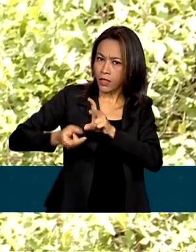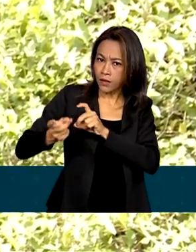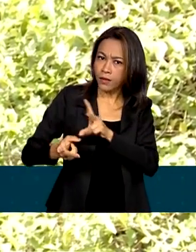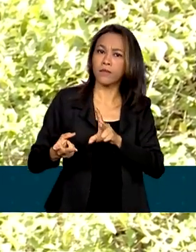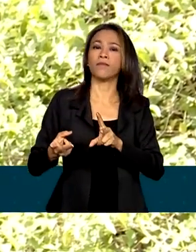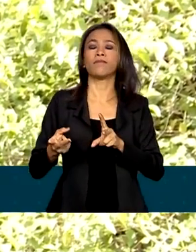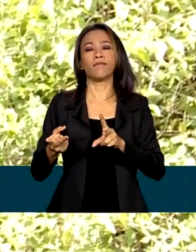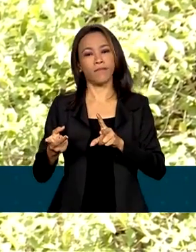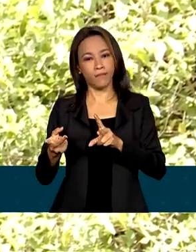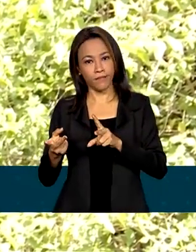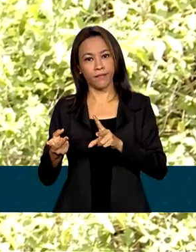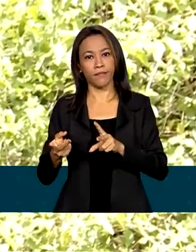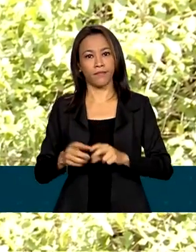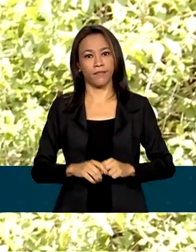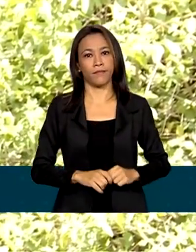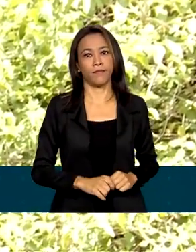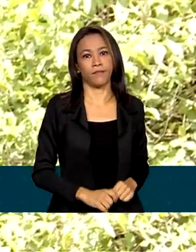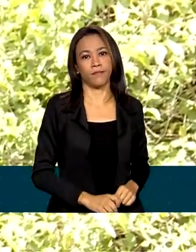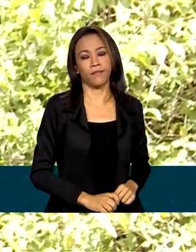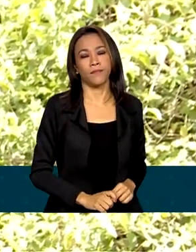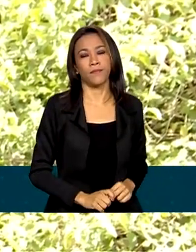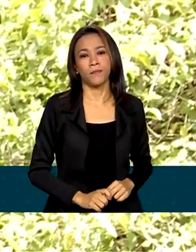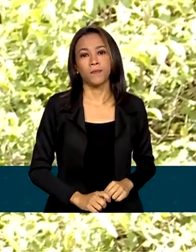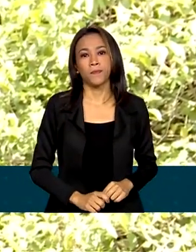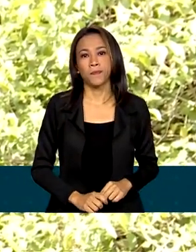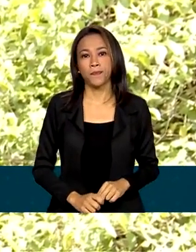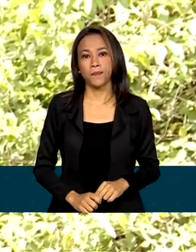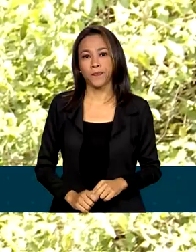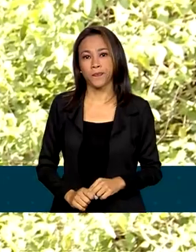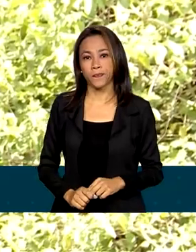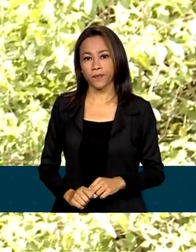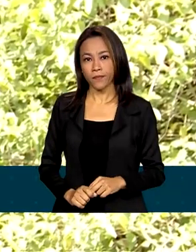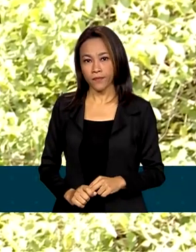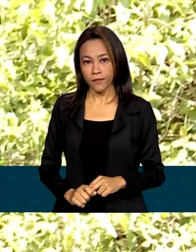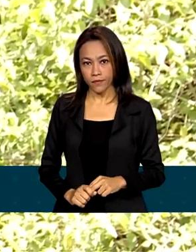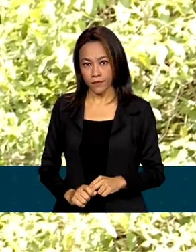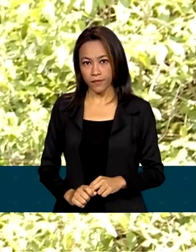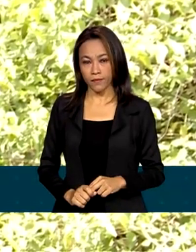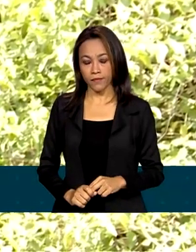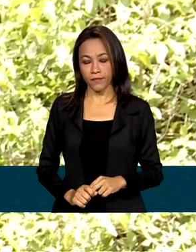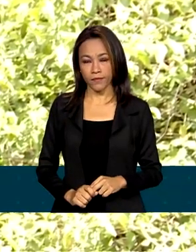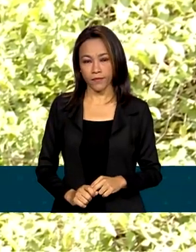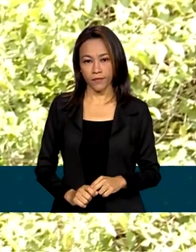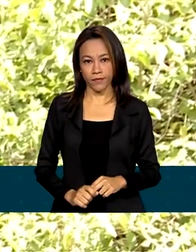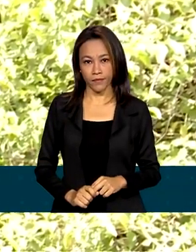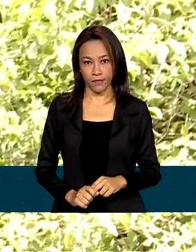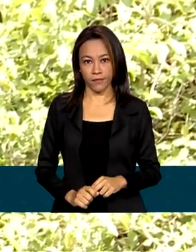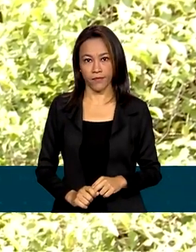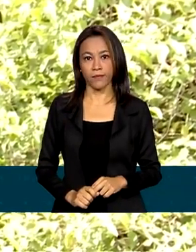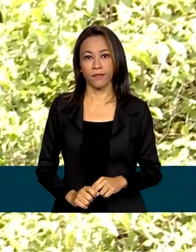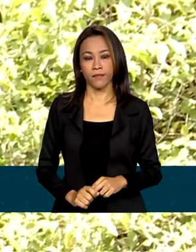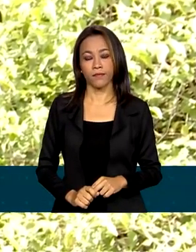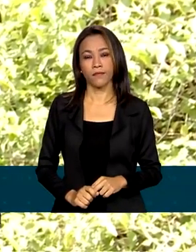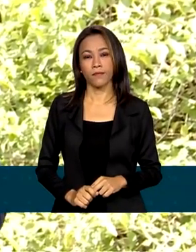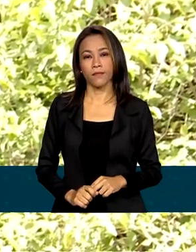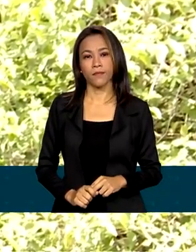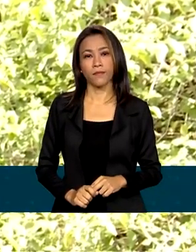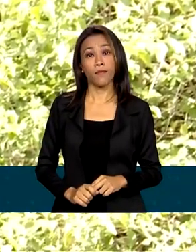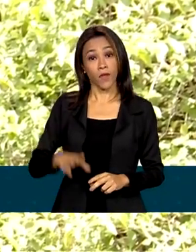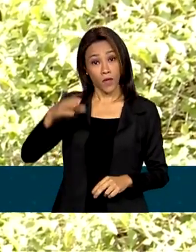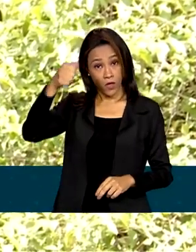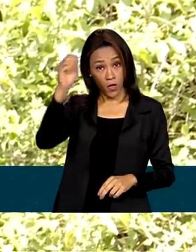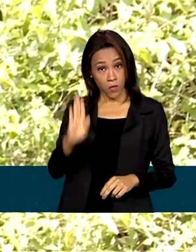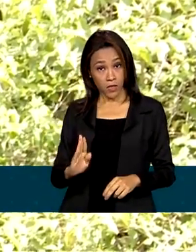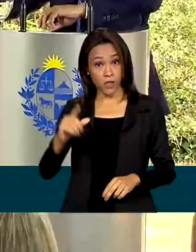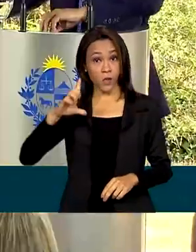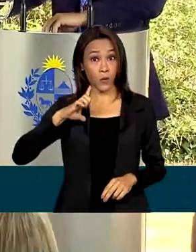Brasil tem com China que China é um grande aliado, seu primeiro aliado comercial, sócio. E do Brasil ter